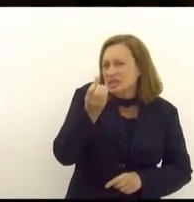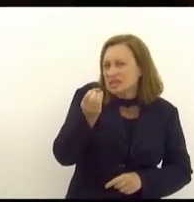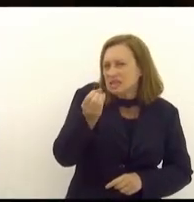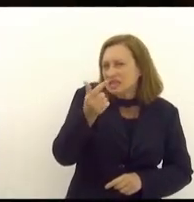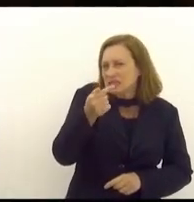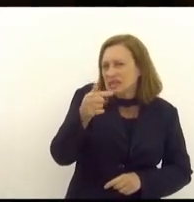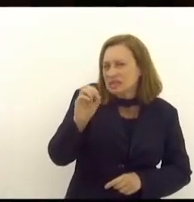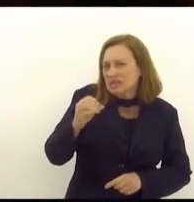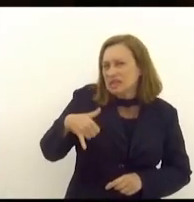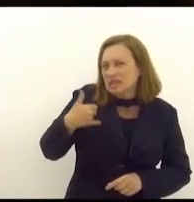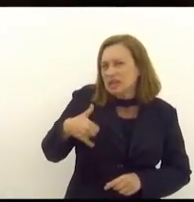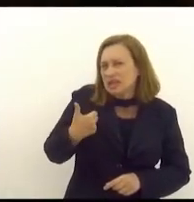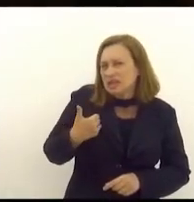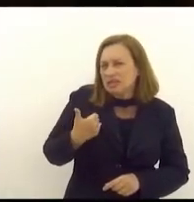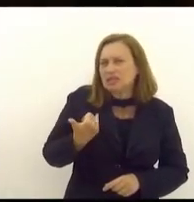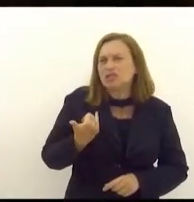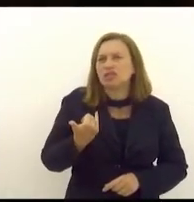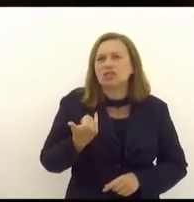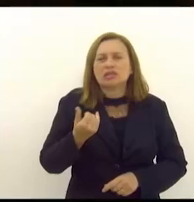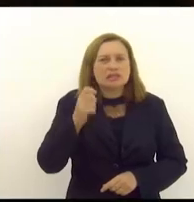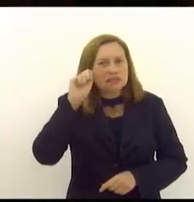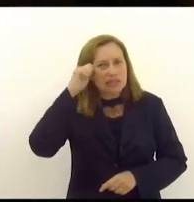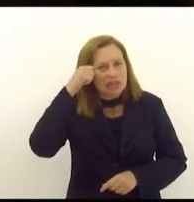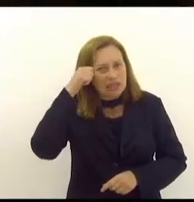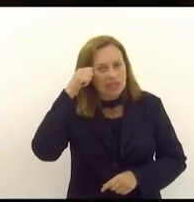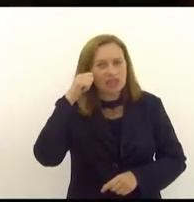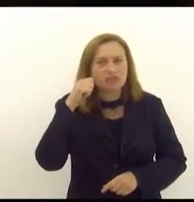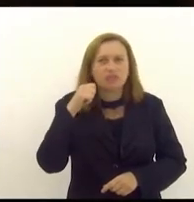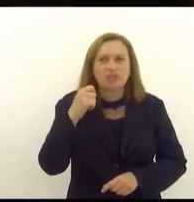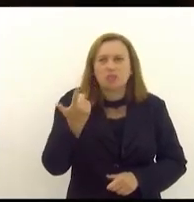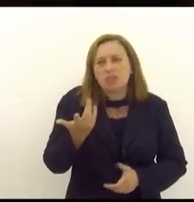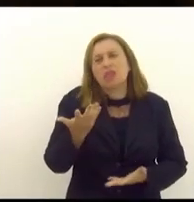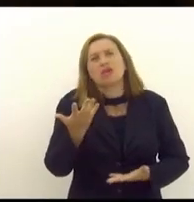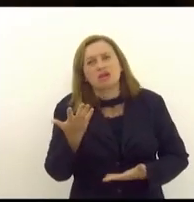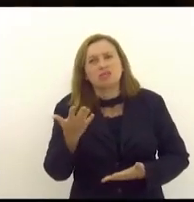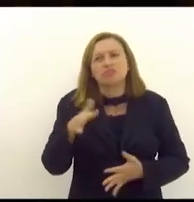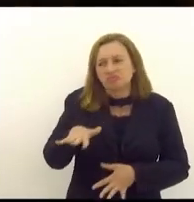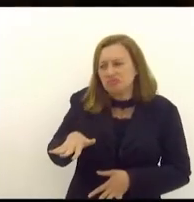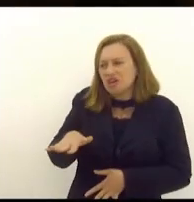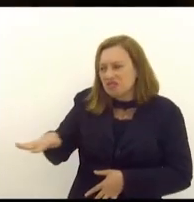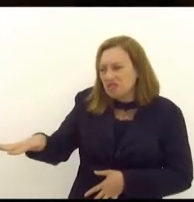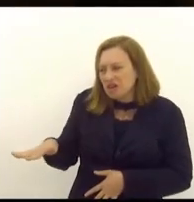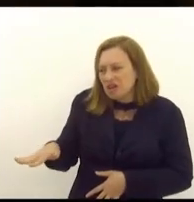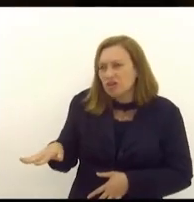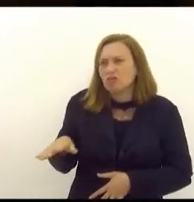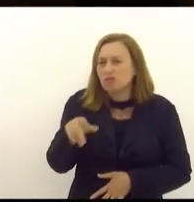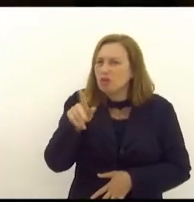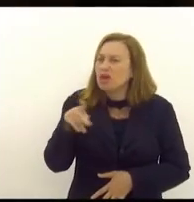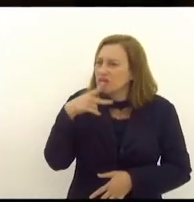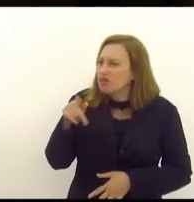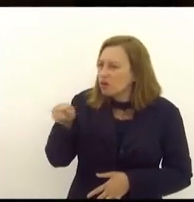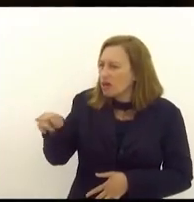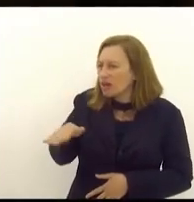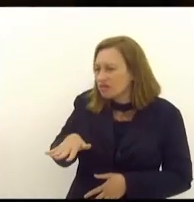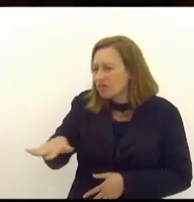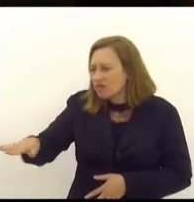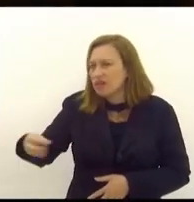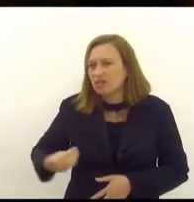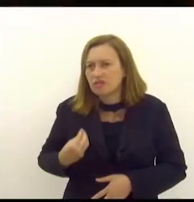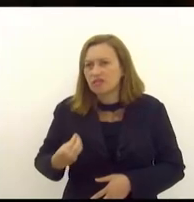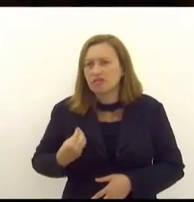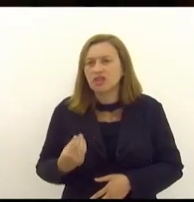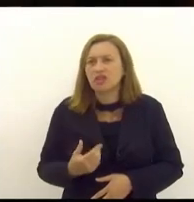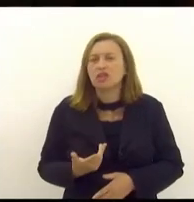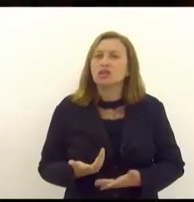a 70 anos de idade uma senhora Negra supostamente favelada que foi isso que ela afirmou que estava tentando